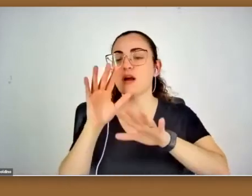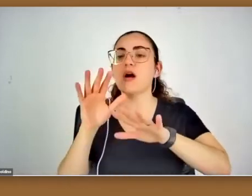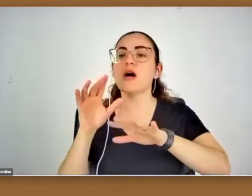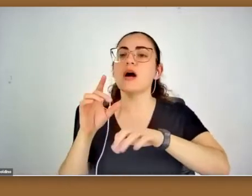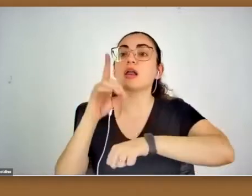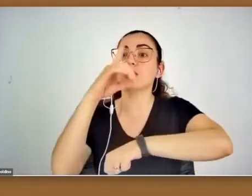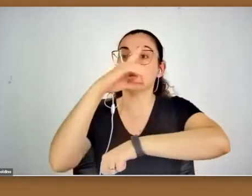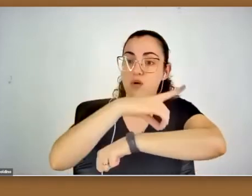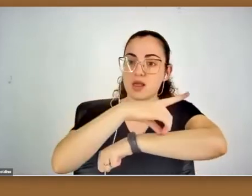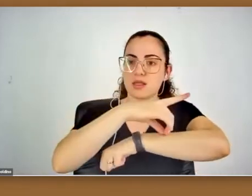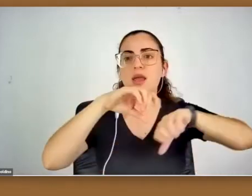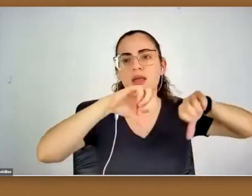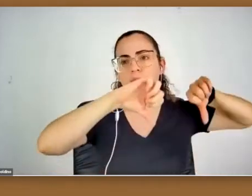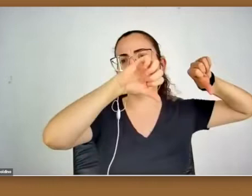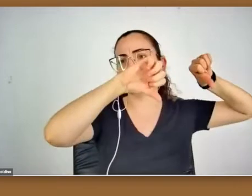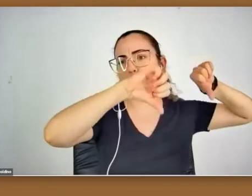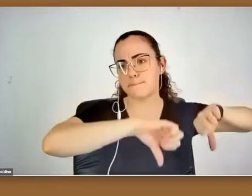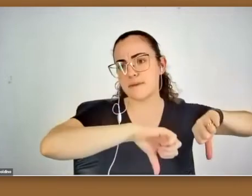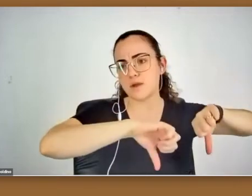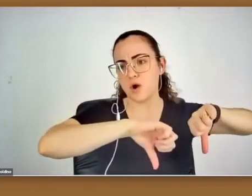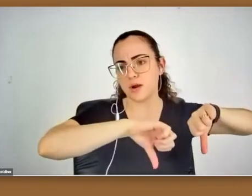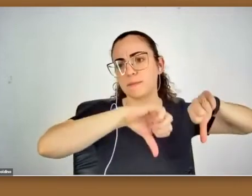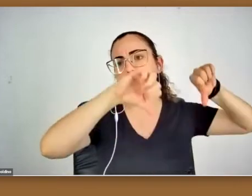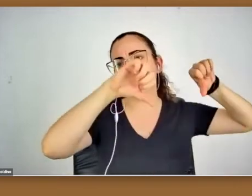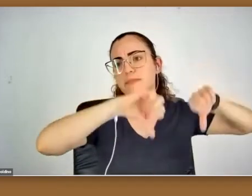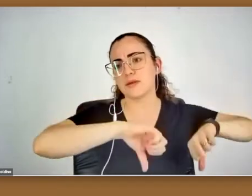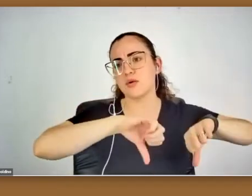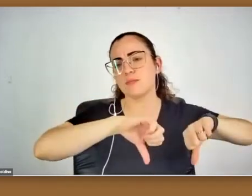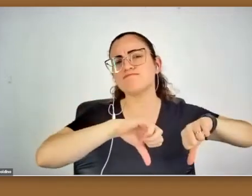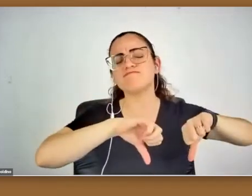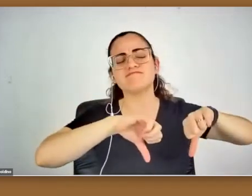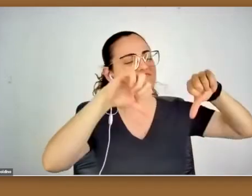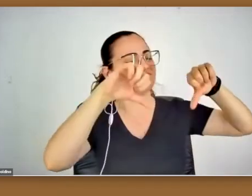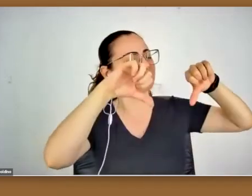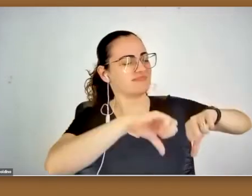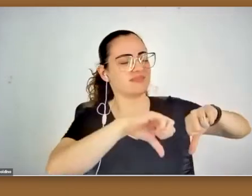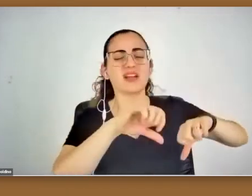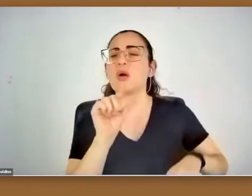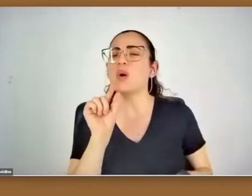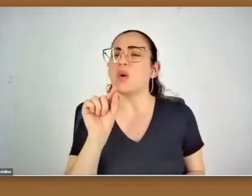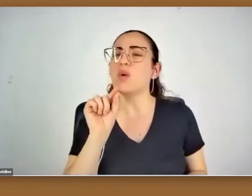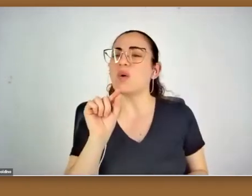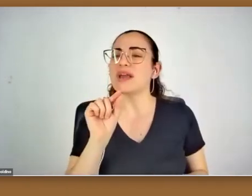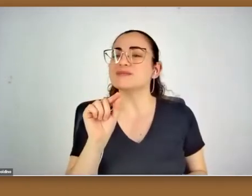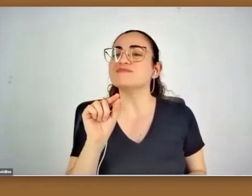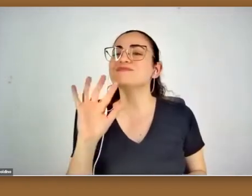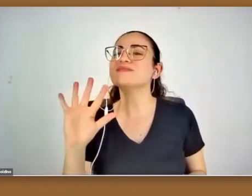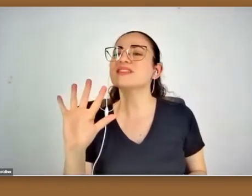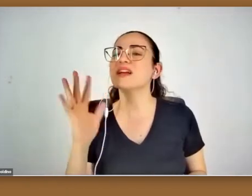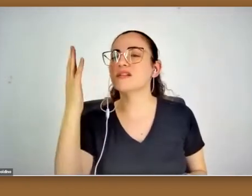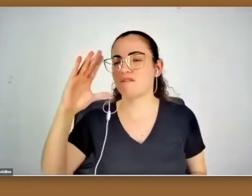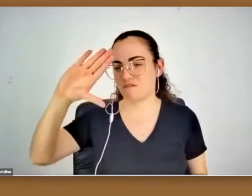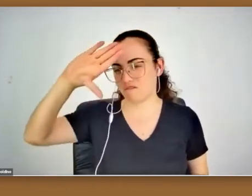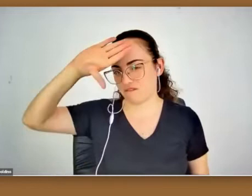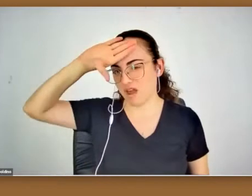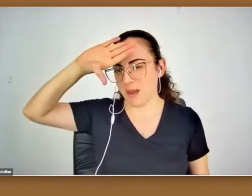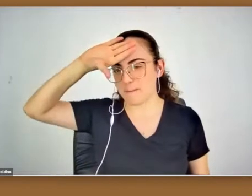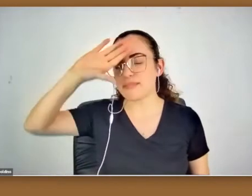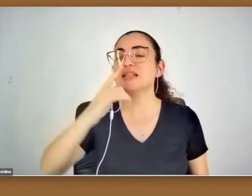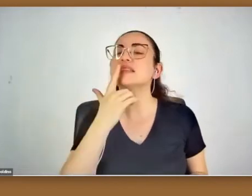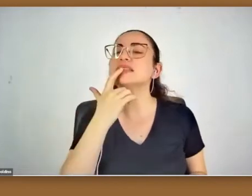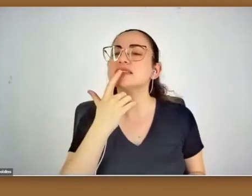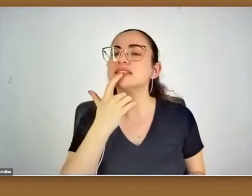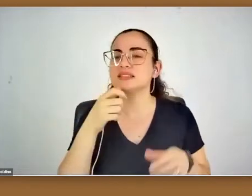tá, pessoal? Casos graves significa o quê? Né? A gente chama isso de febre hemorrágica. Então a pessoa ela tem, né,